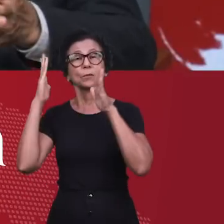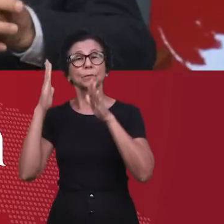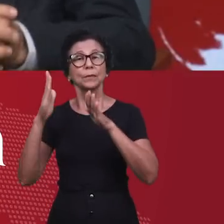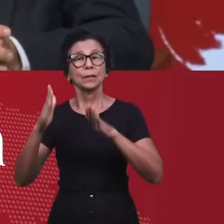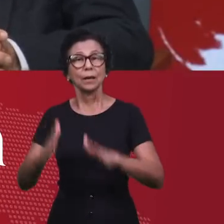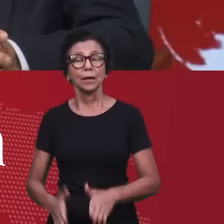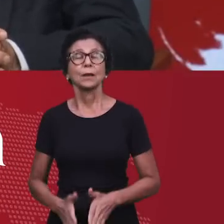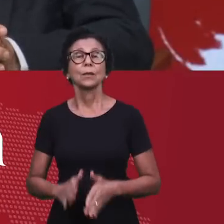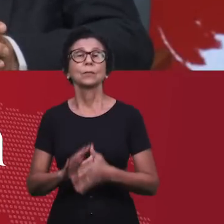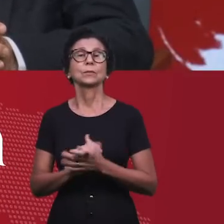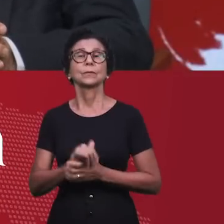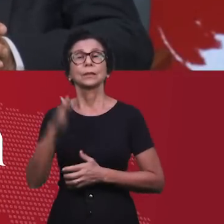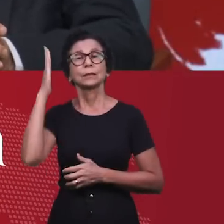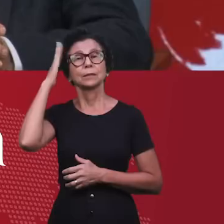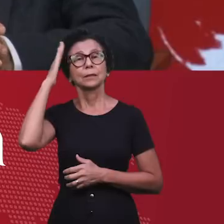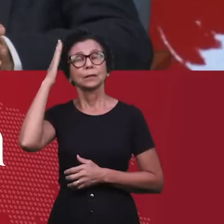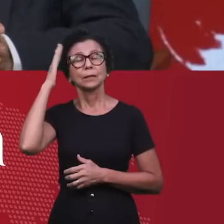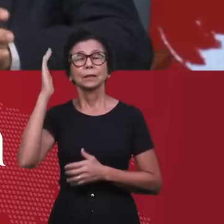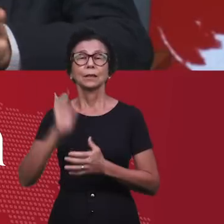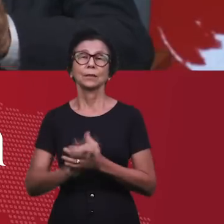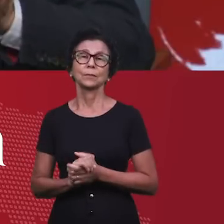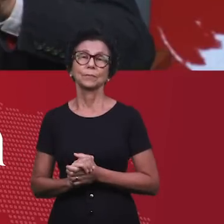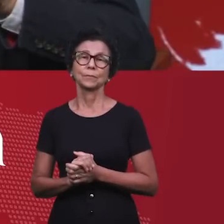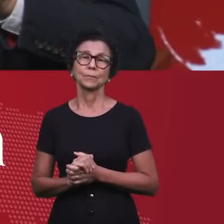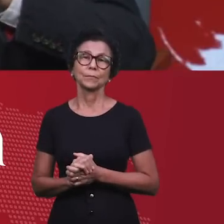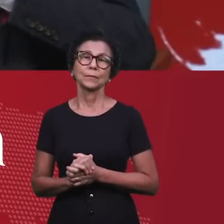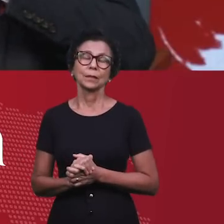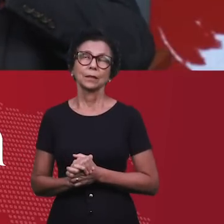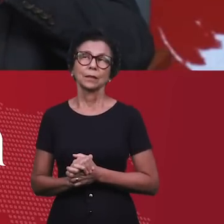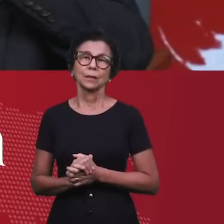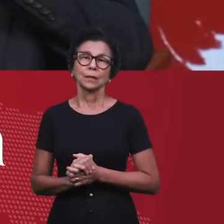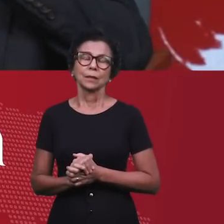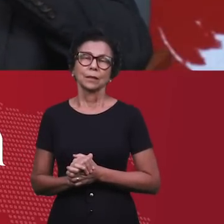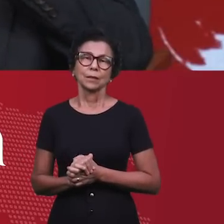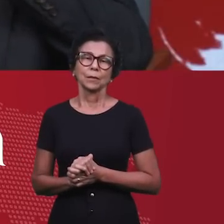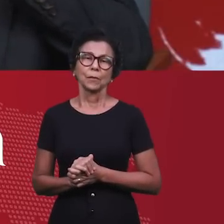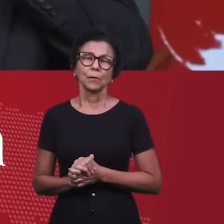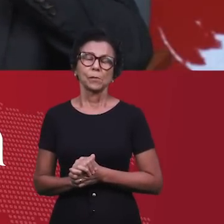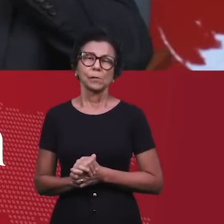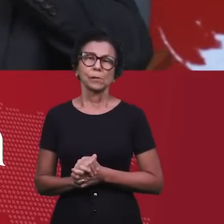grande experiência da igreja nessa hora. Então,